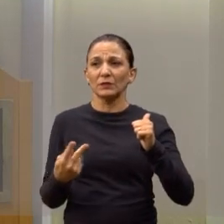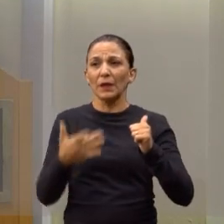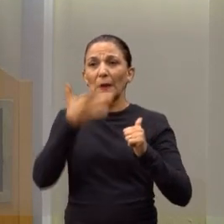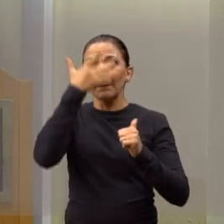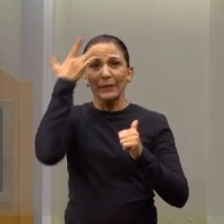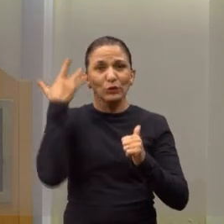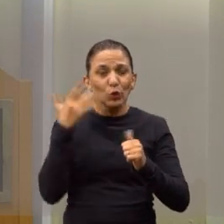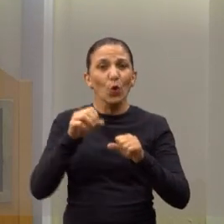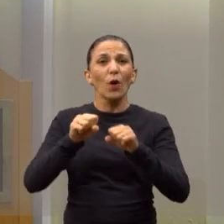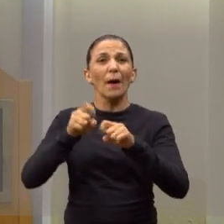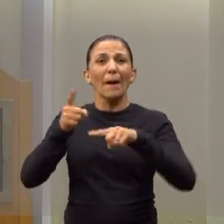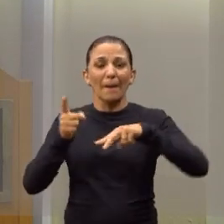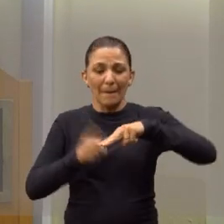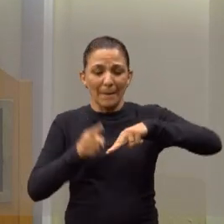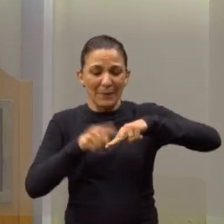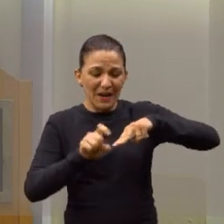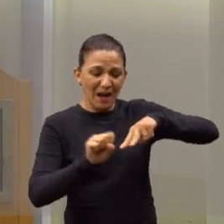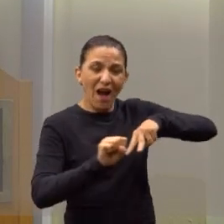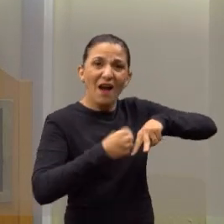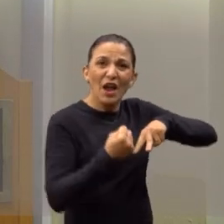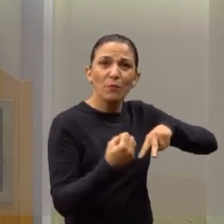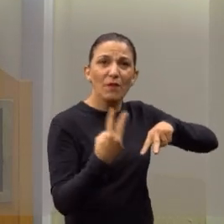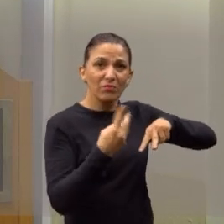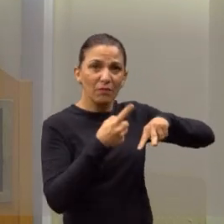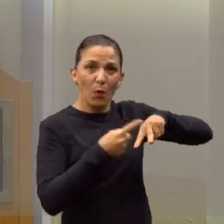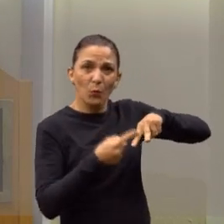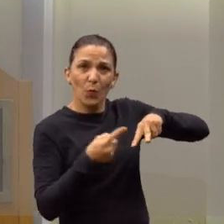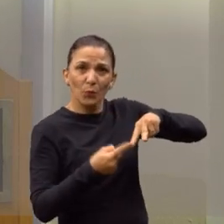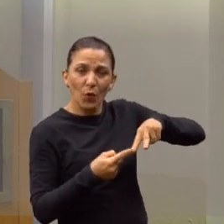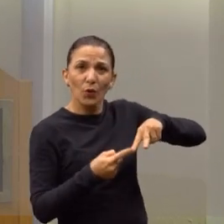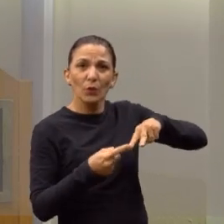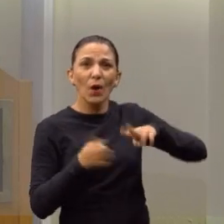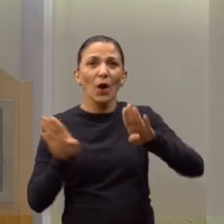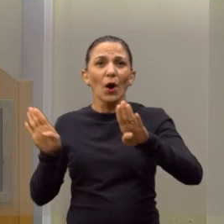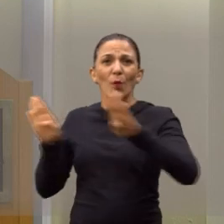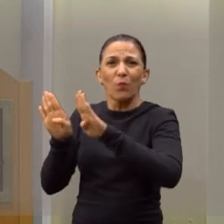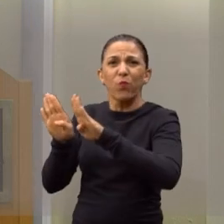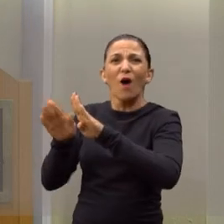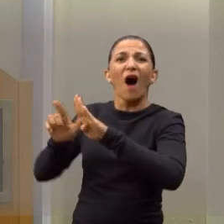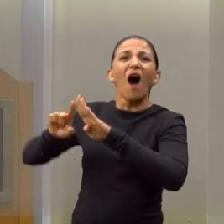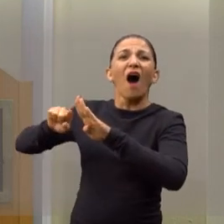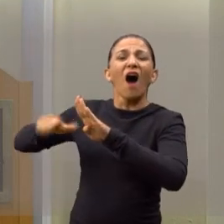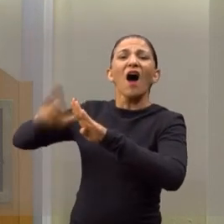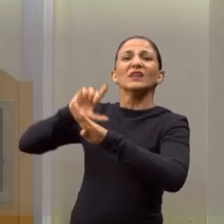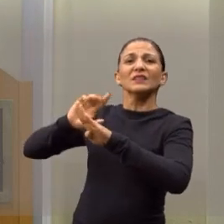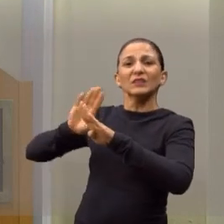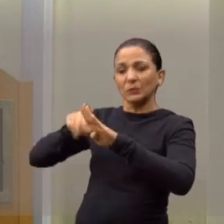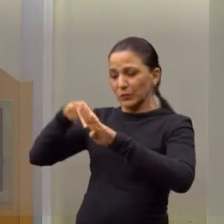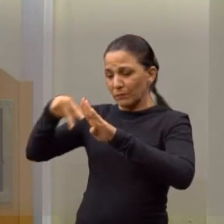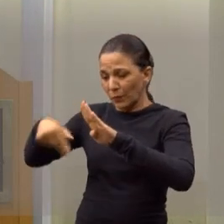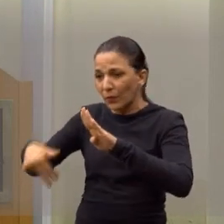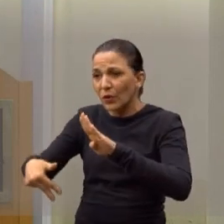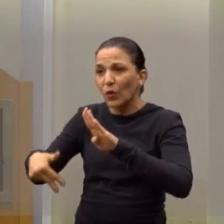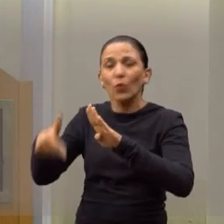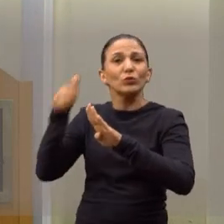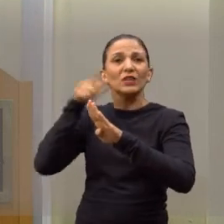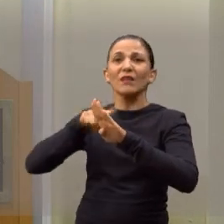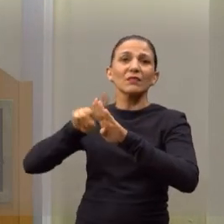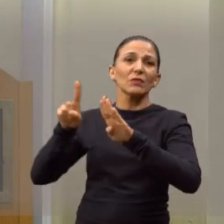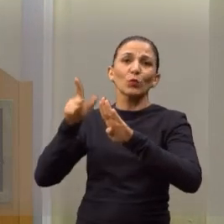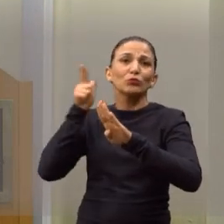perna fraturada em 3 lugares porque a porta fechou antes dela descer. A pergunta é culpa do